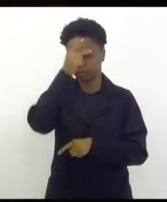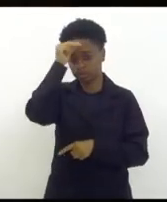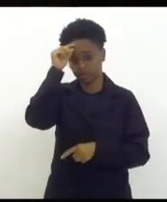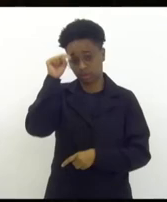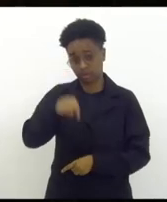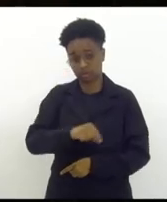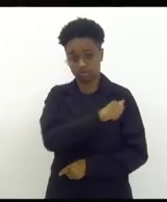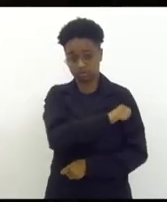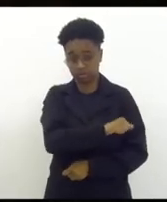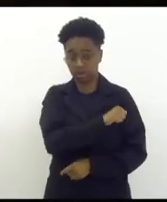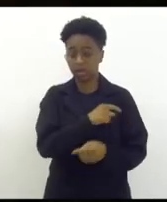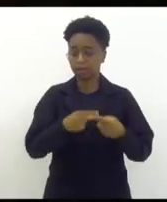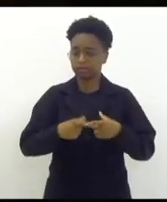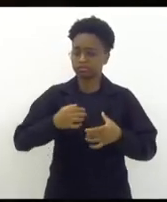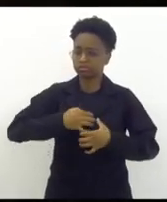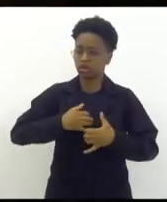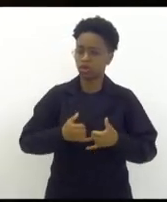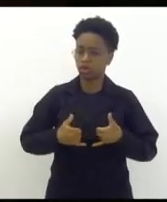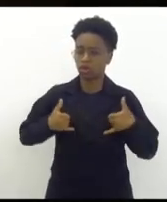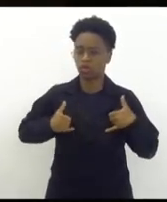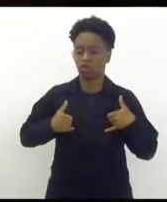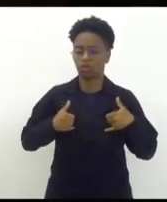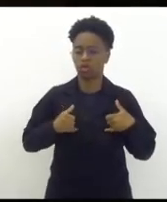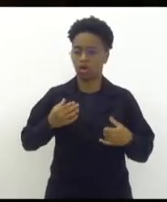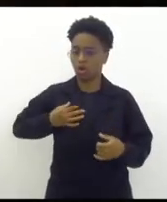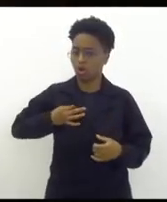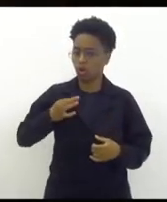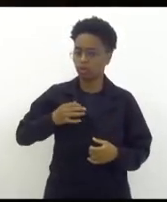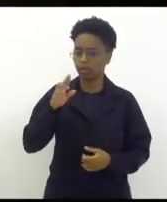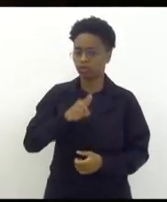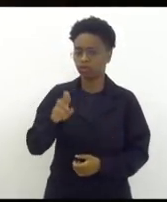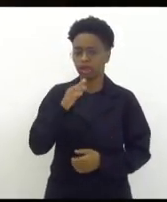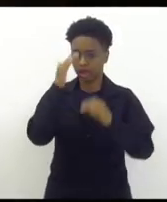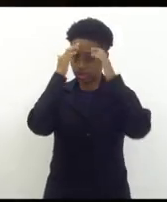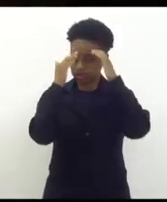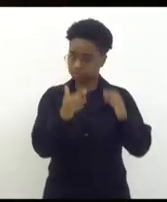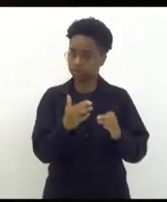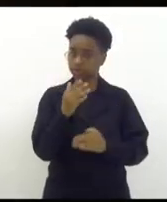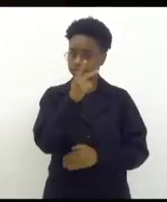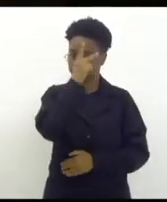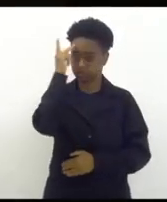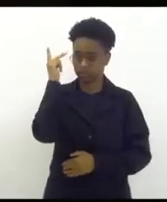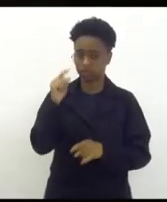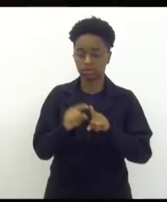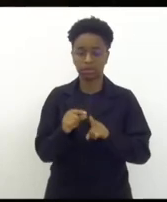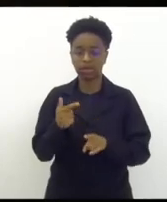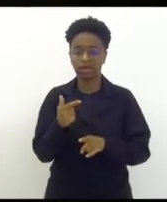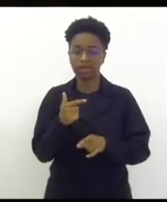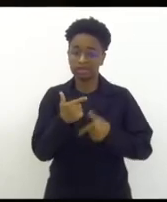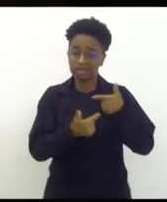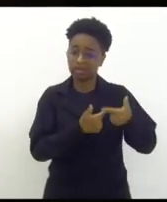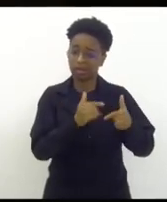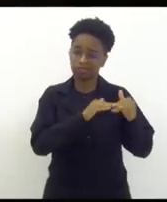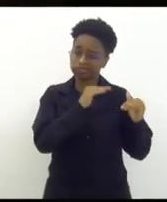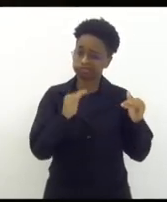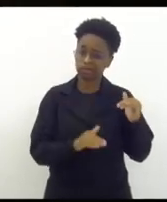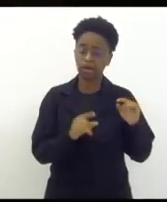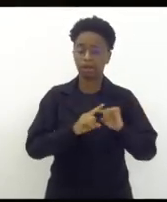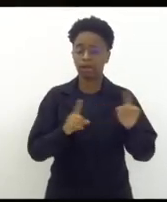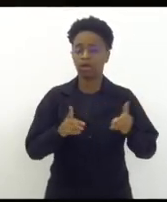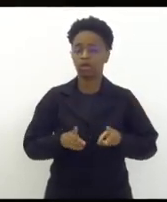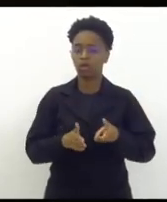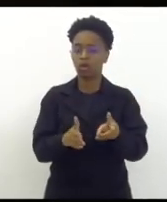Rio de Janeiro que se orgulham da sua farda que respeitam as pessoas que não tem condições de trabalho e continuam